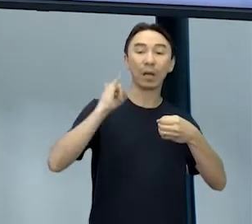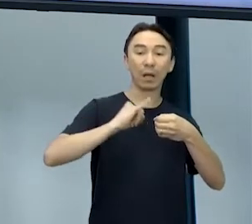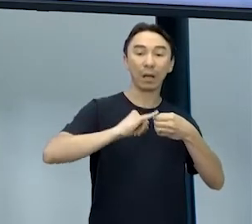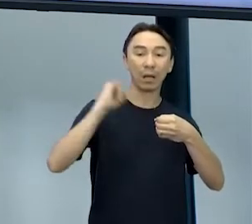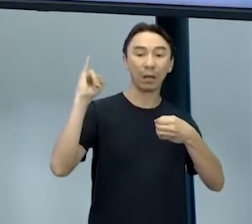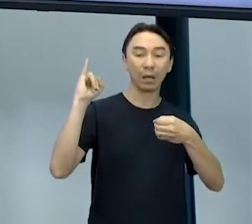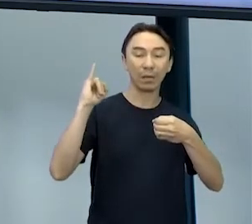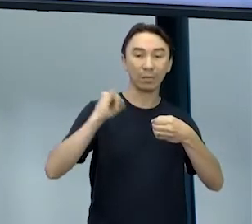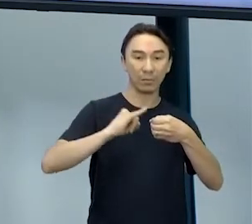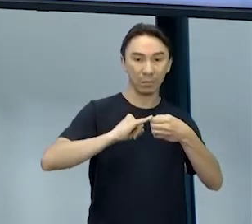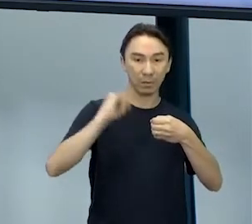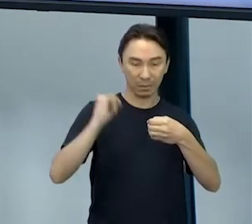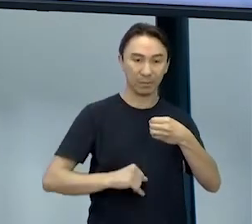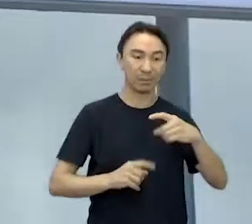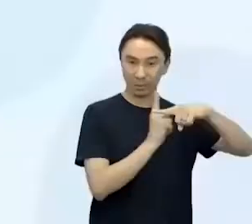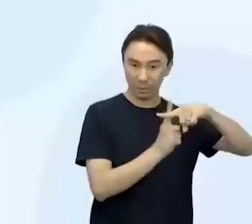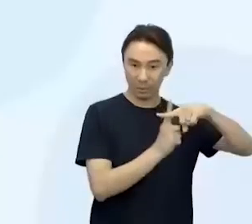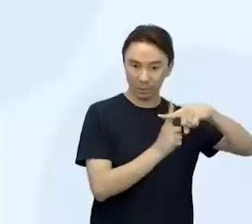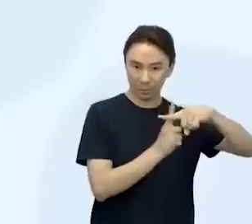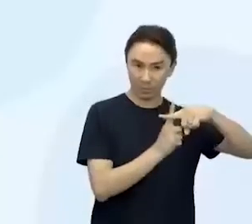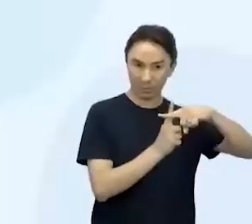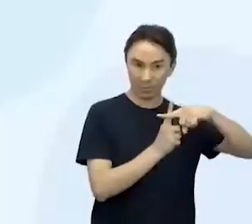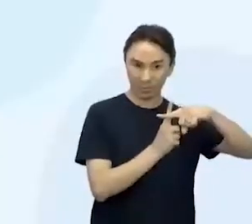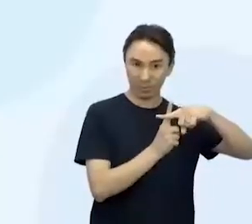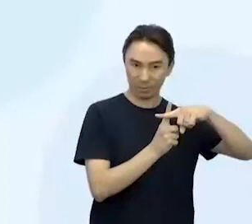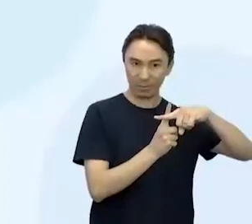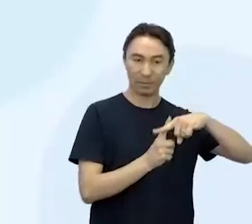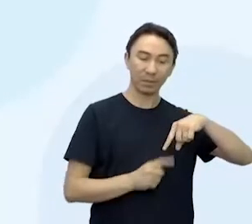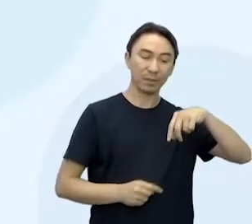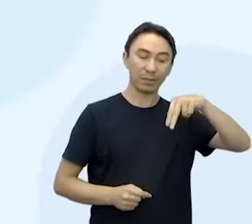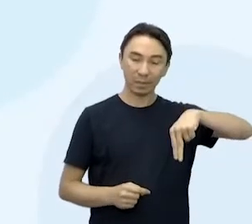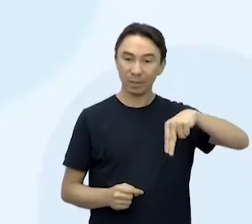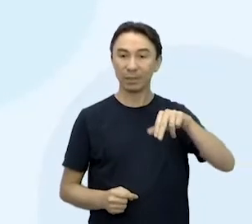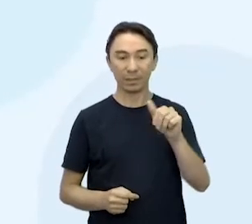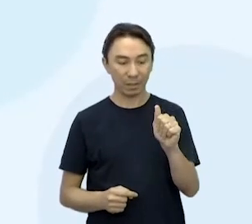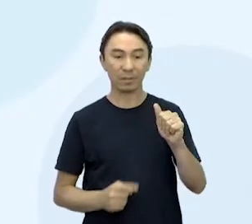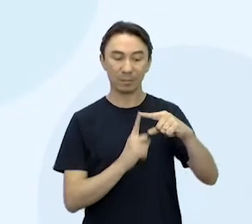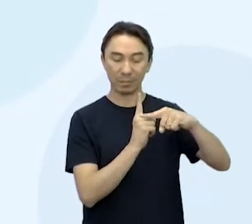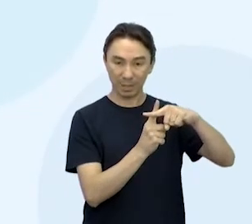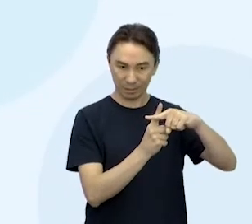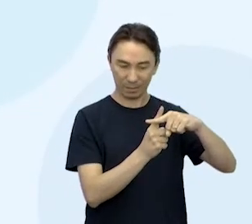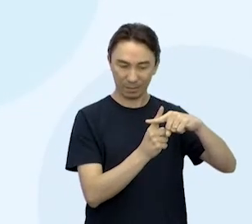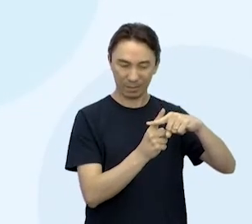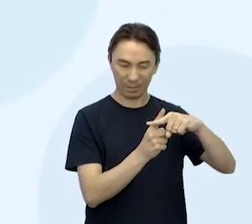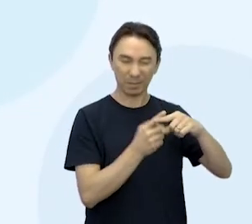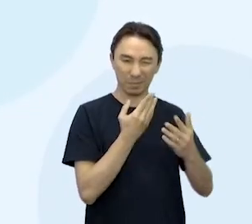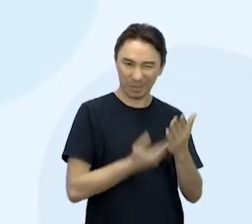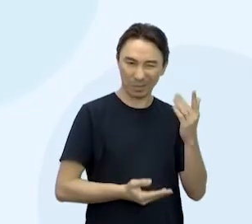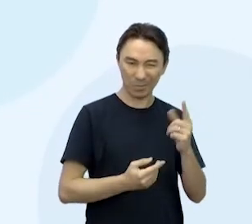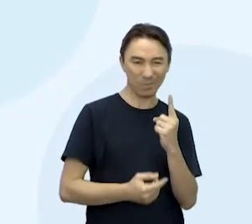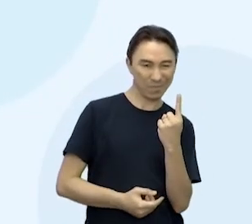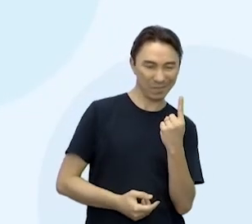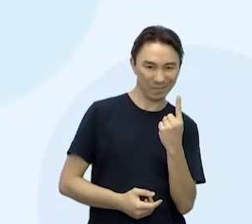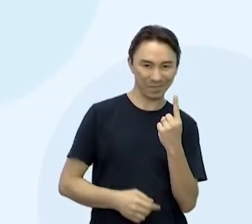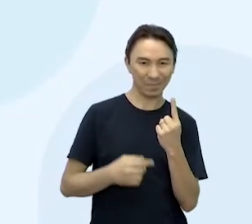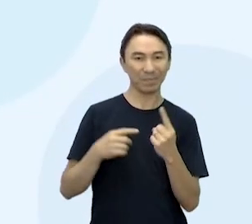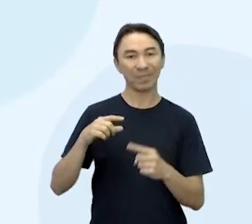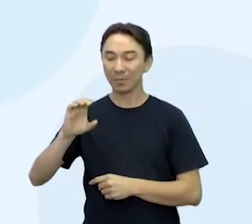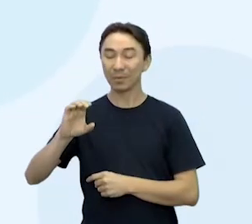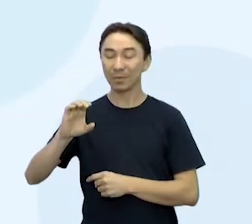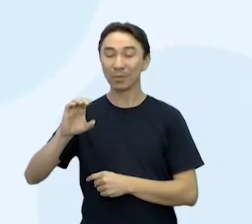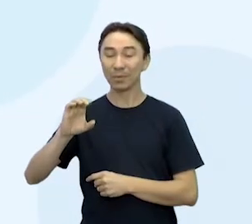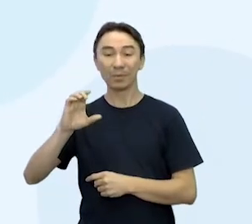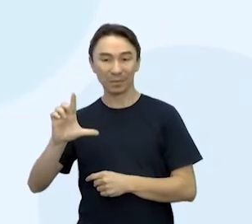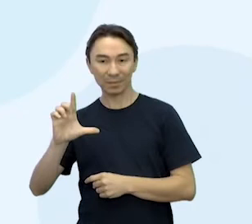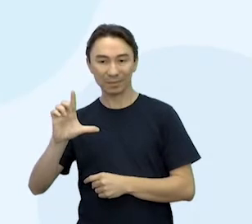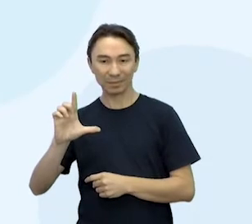isso que ele fica aqui, ó, Na+, perdeu 1, e o Cl fica com menos porque ele ganhou um elétron,